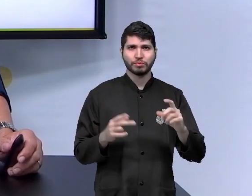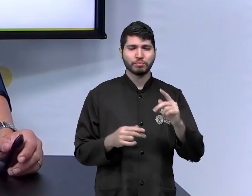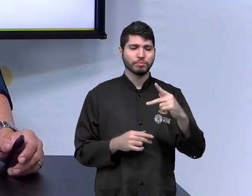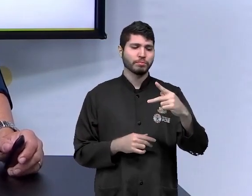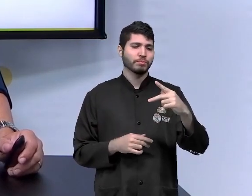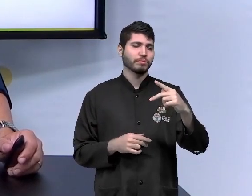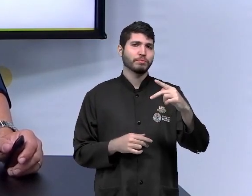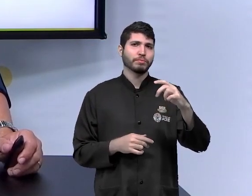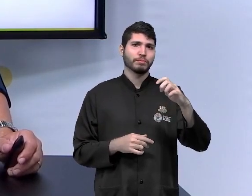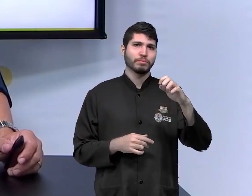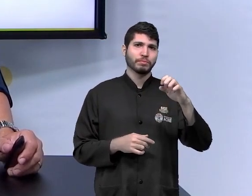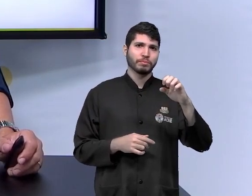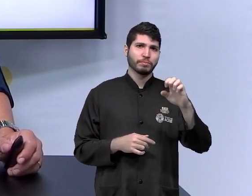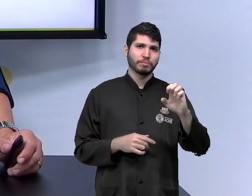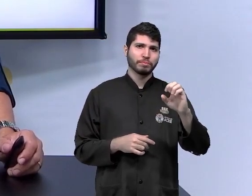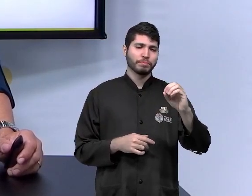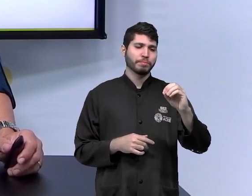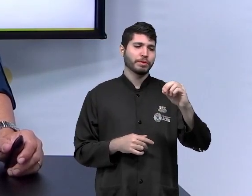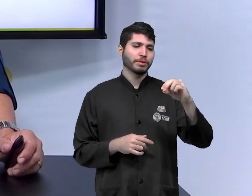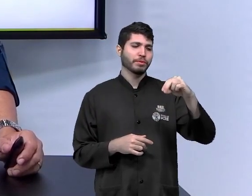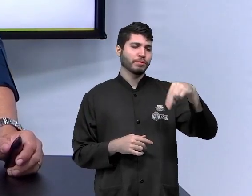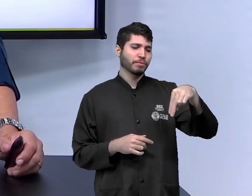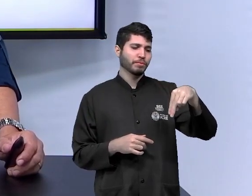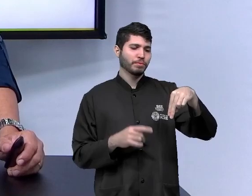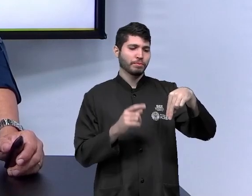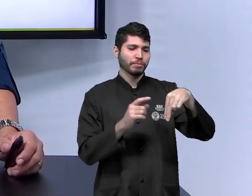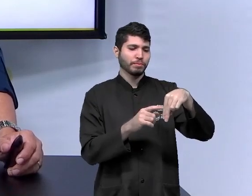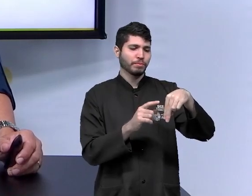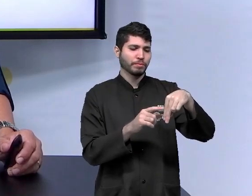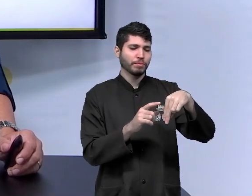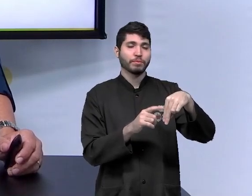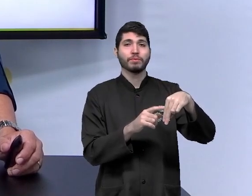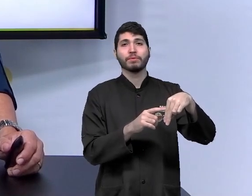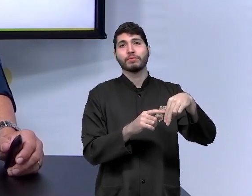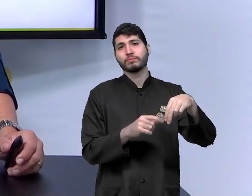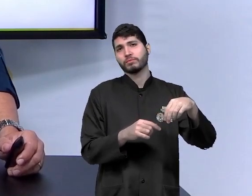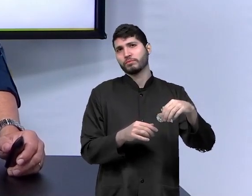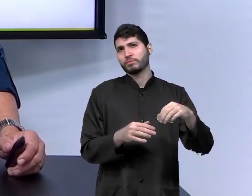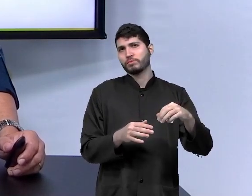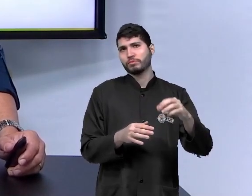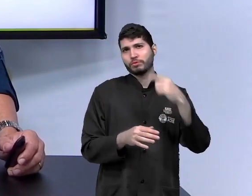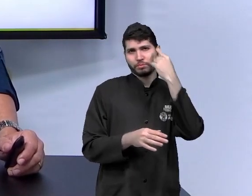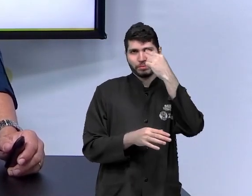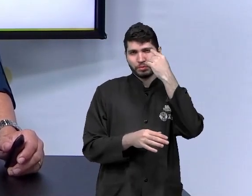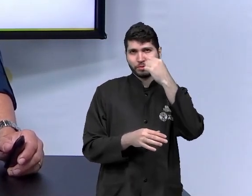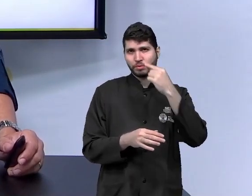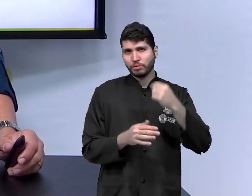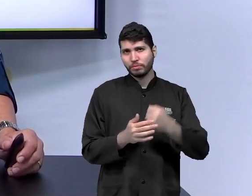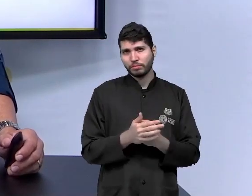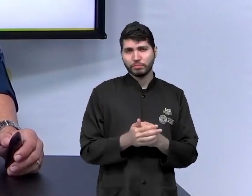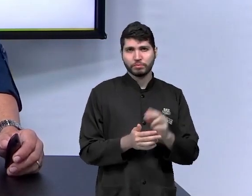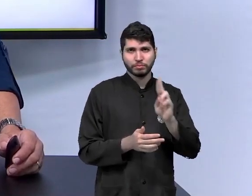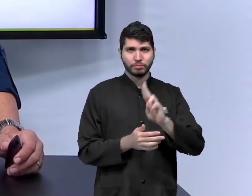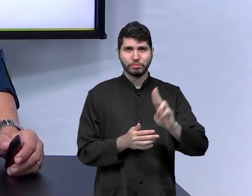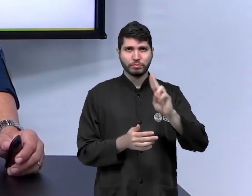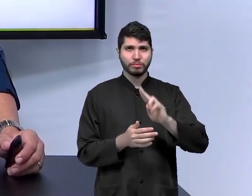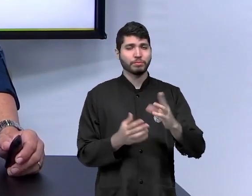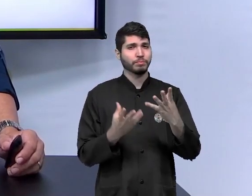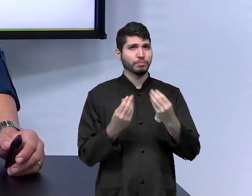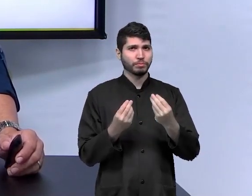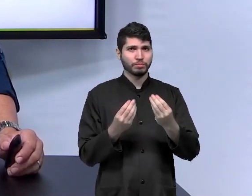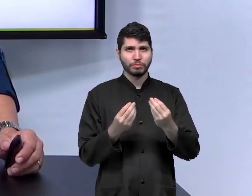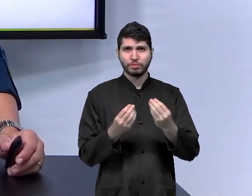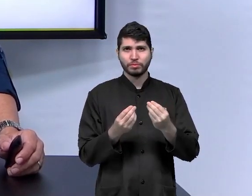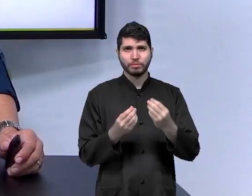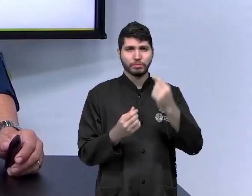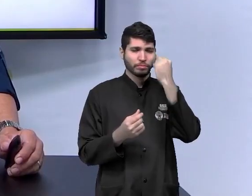exemplos que terminam, por exemplo, caminhão, caminhão. Aí acha que isso vale para tudo, né? Aplica para tudo. E nessa casa aqui não